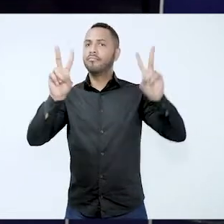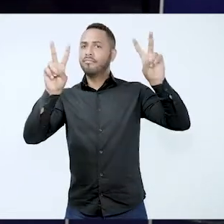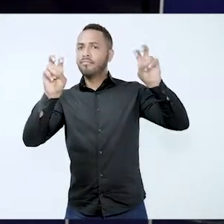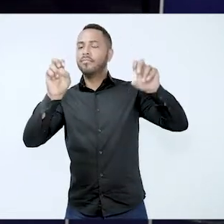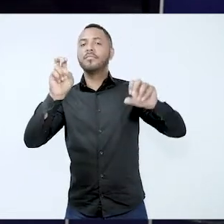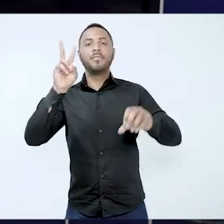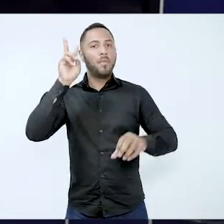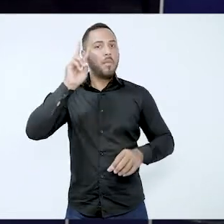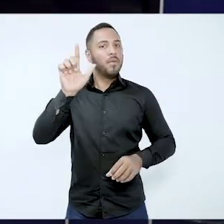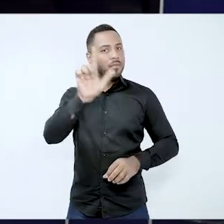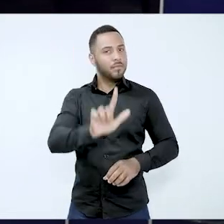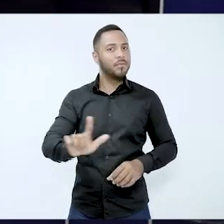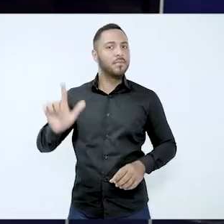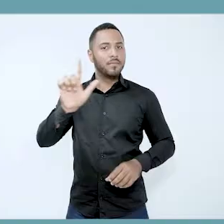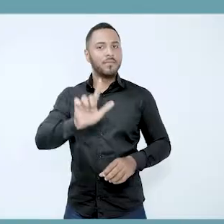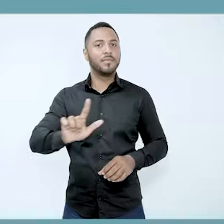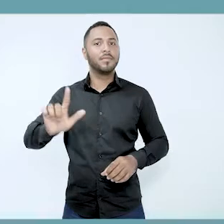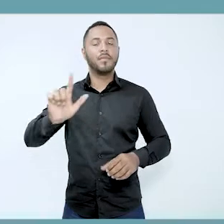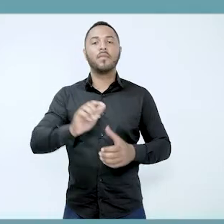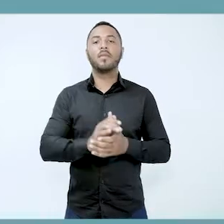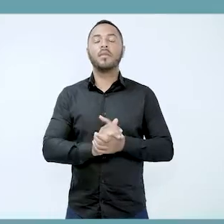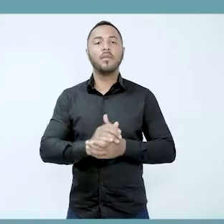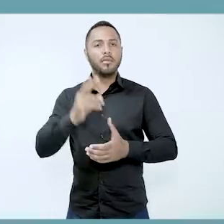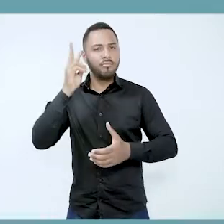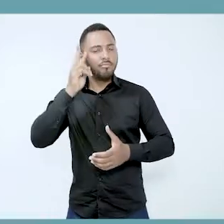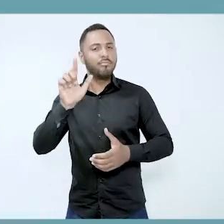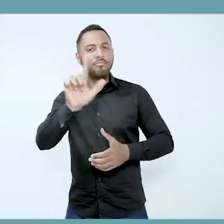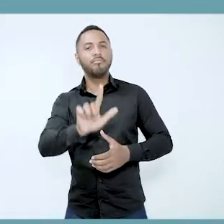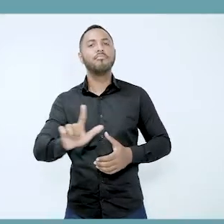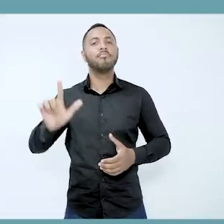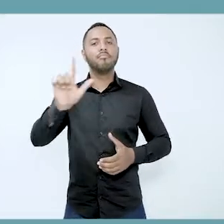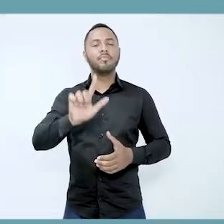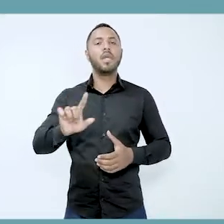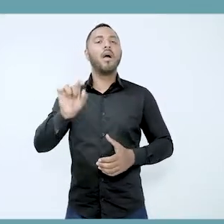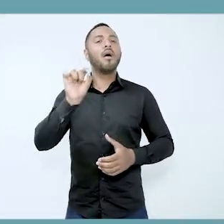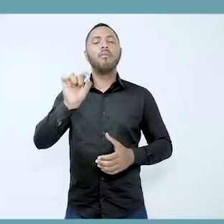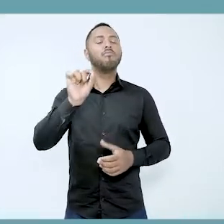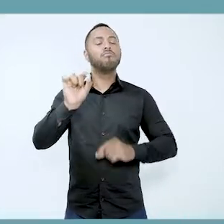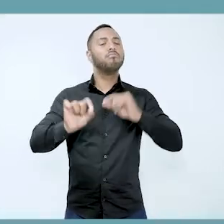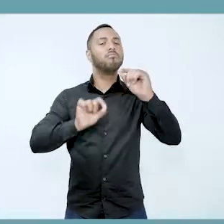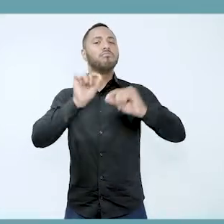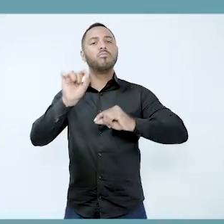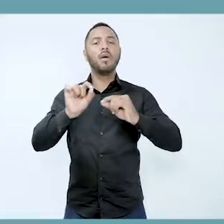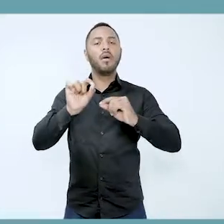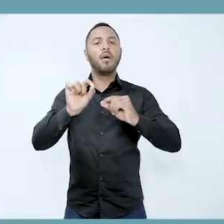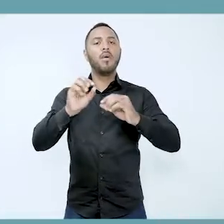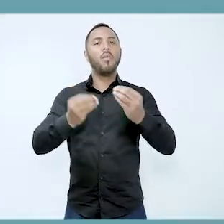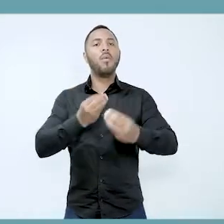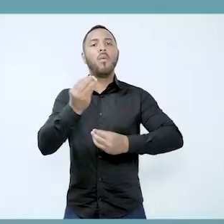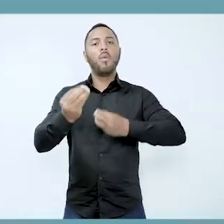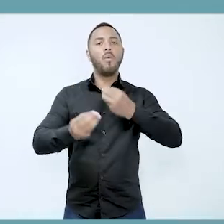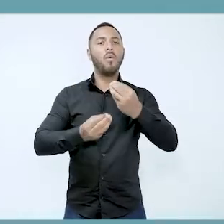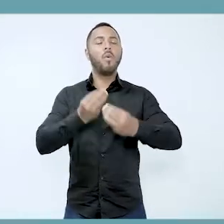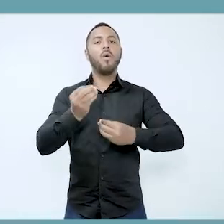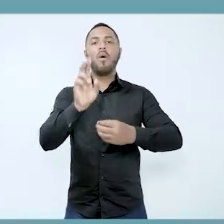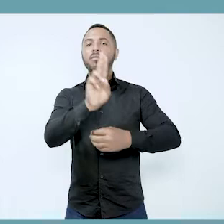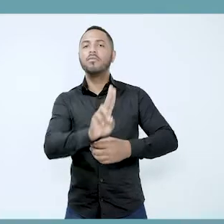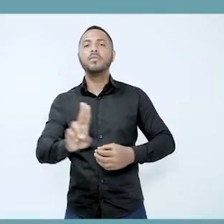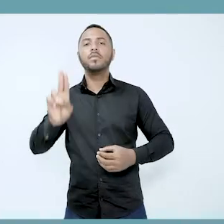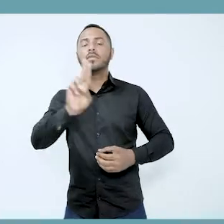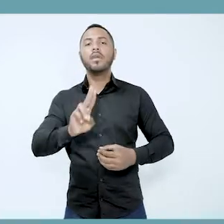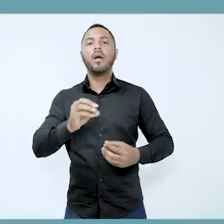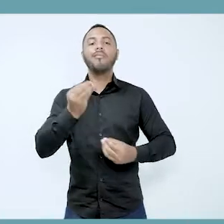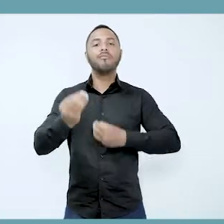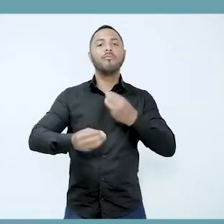memórias literárias. Memórias literárias, o que é e como a gente pode descrever